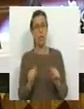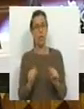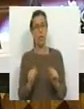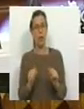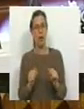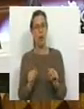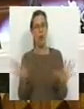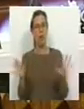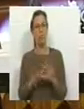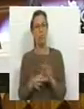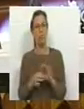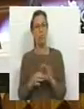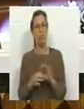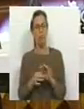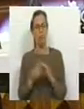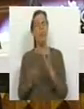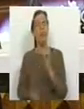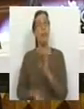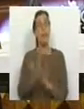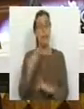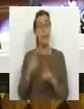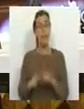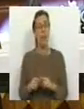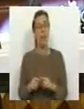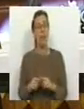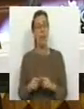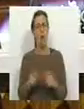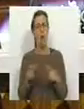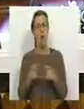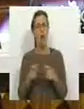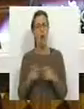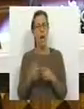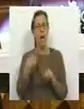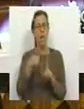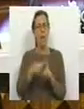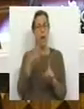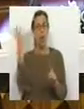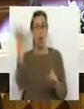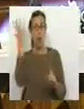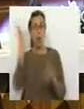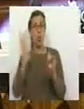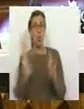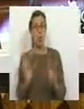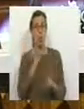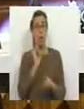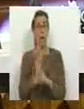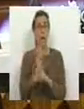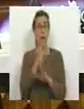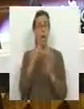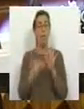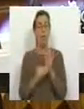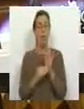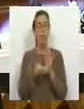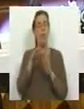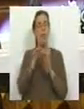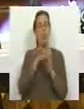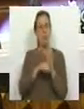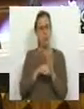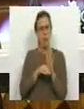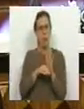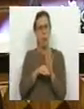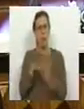tinha a ver com a criação do cartão Mais Cultura, que estava inscrito no